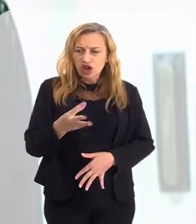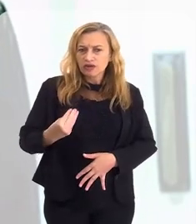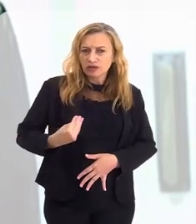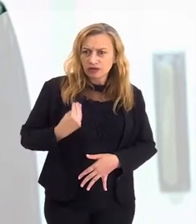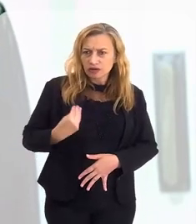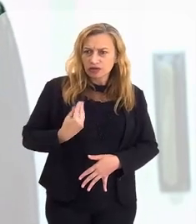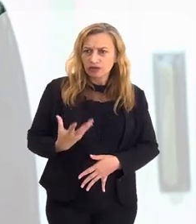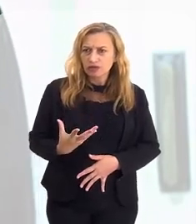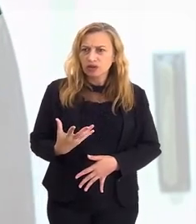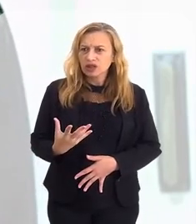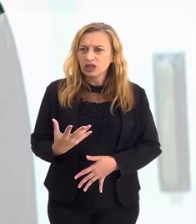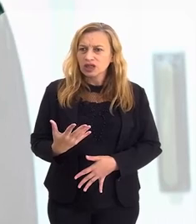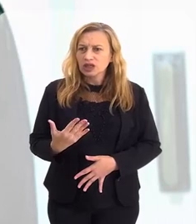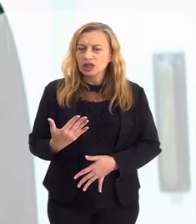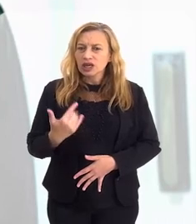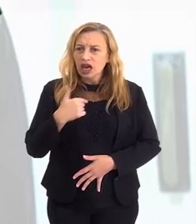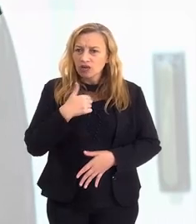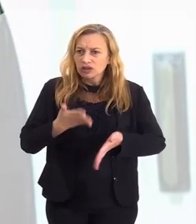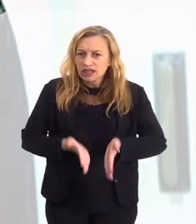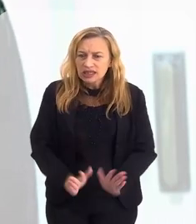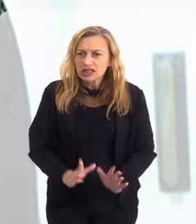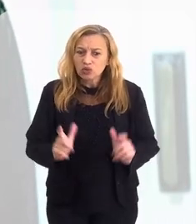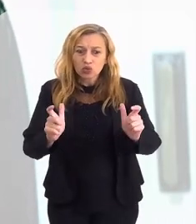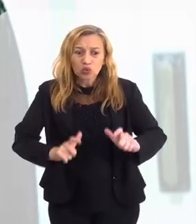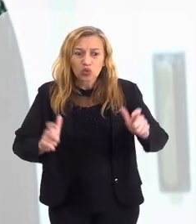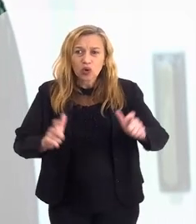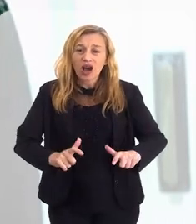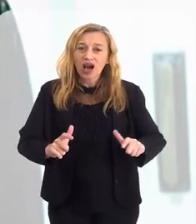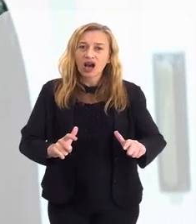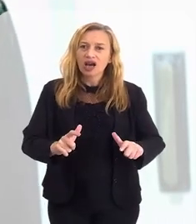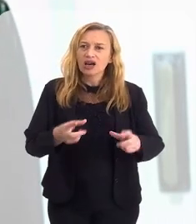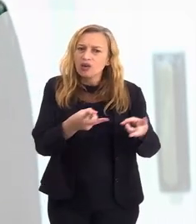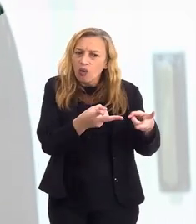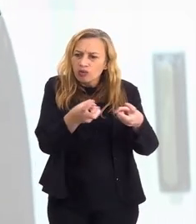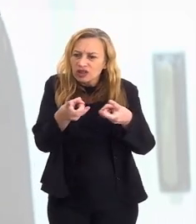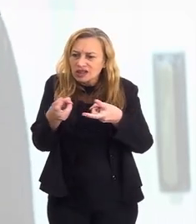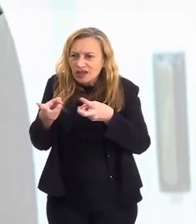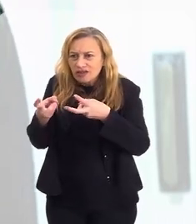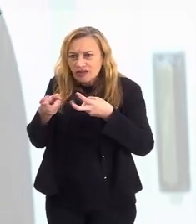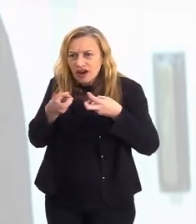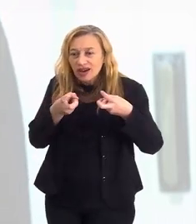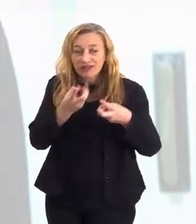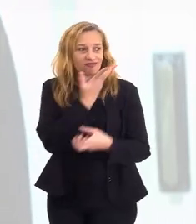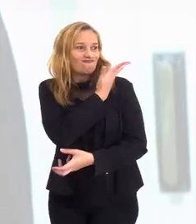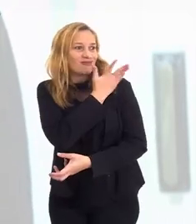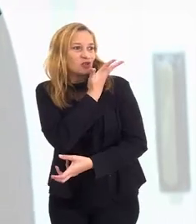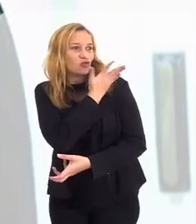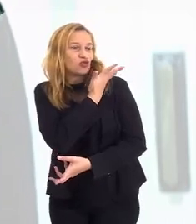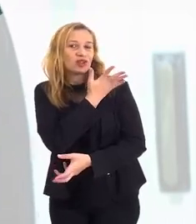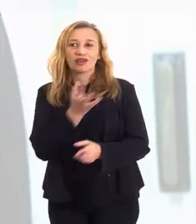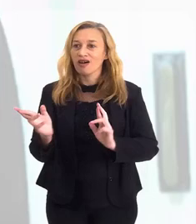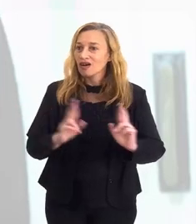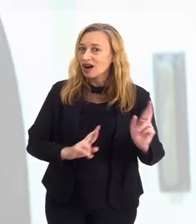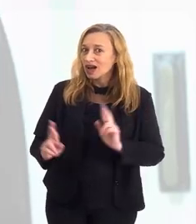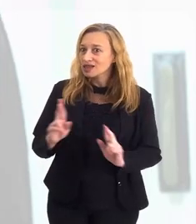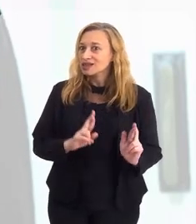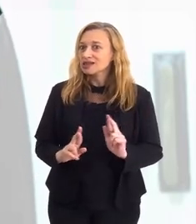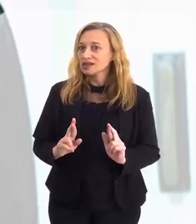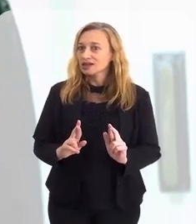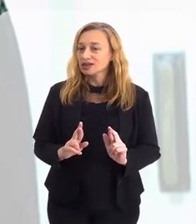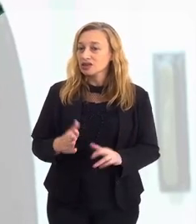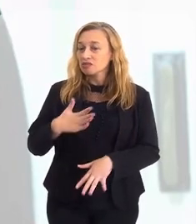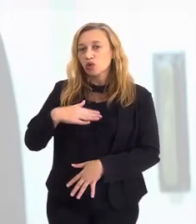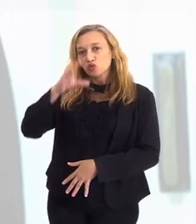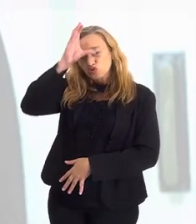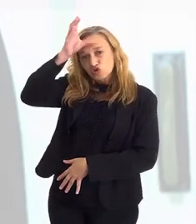eu já convivo, né, desde que eu me entendo por gente, num ambiente onde eu observava preconceito em relação às